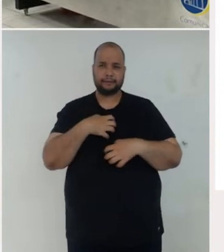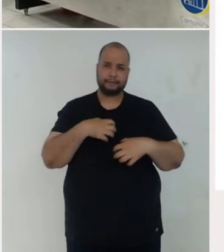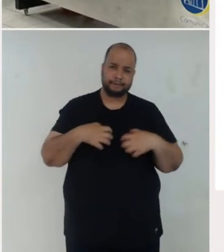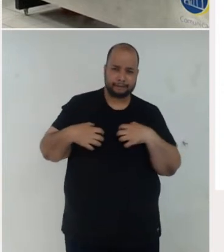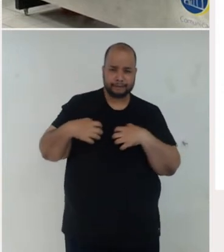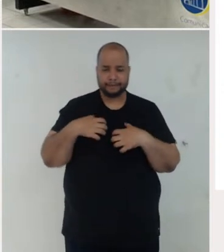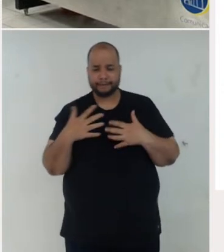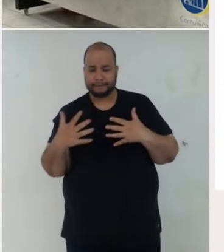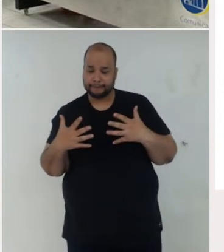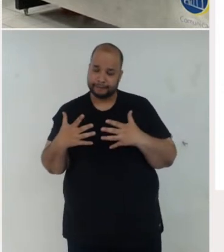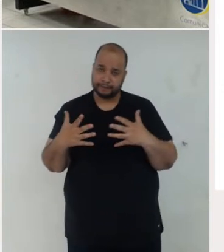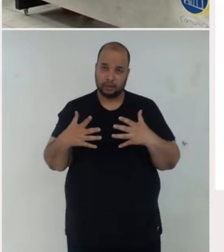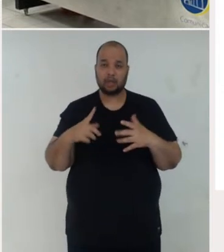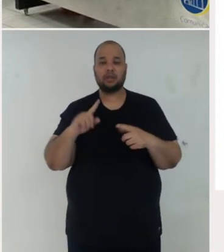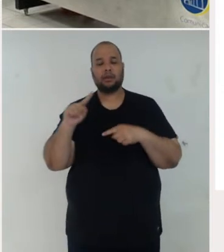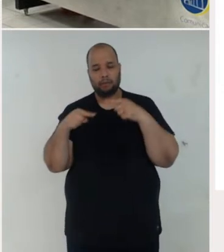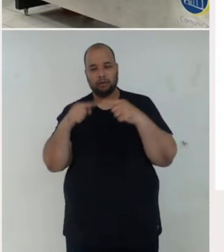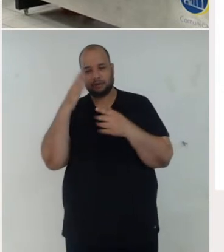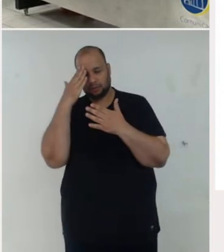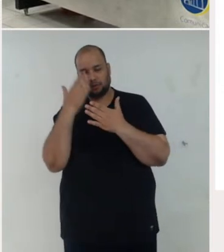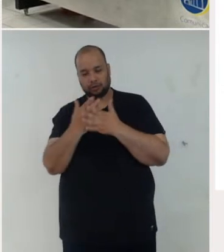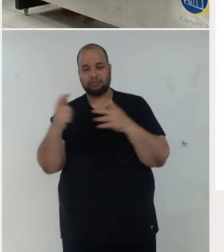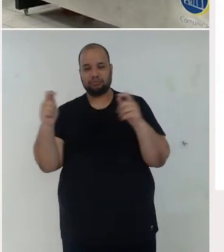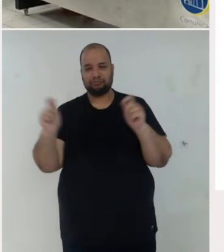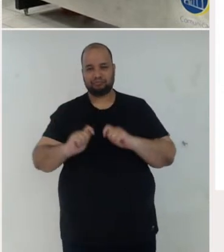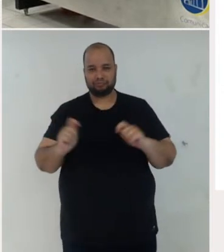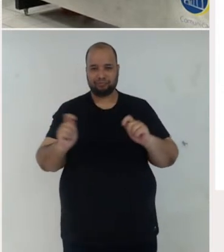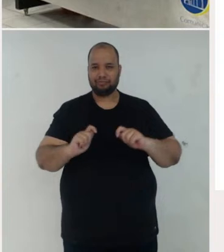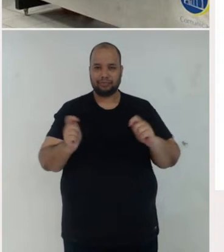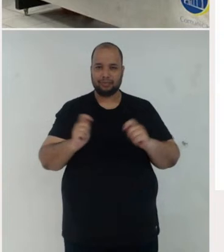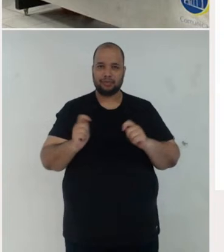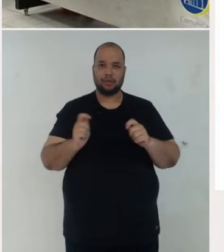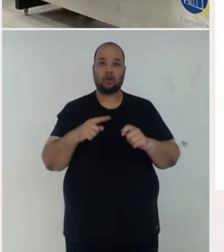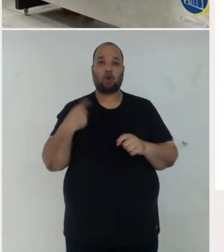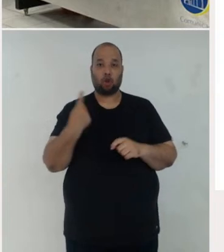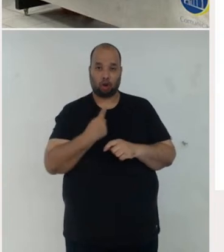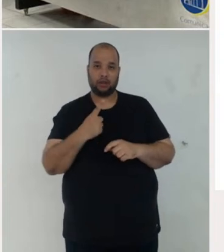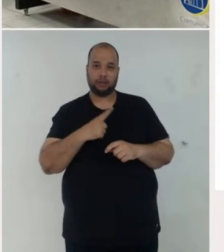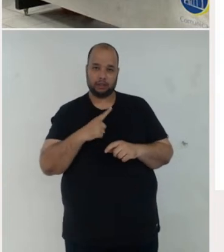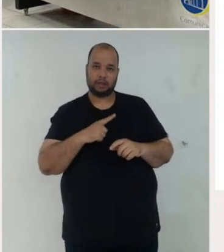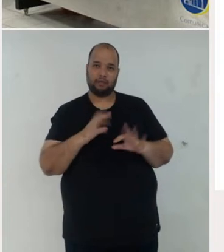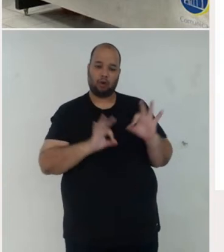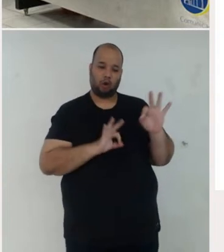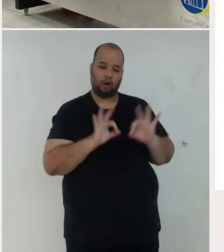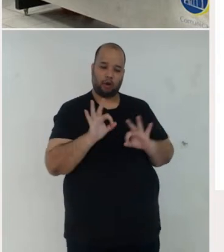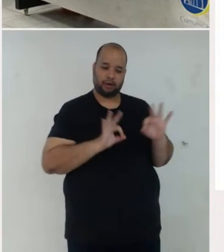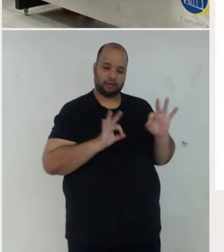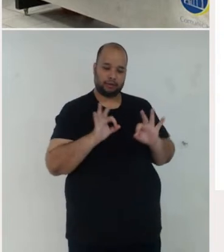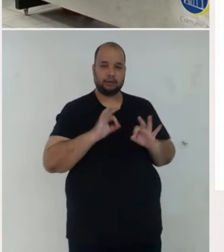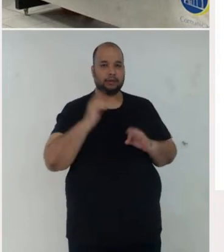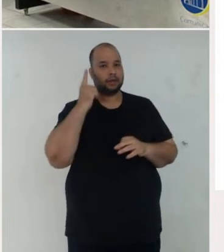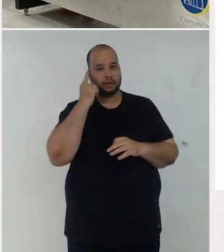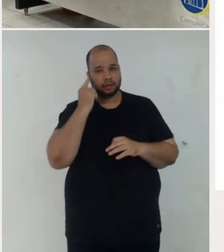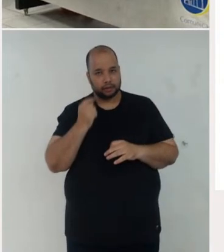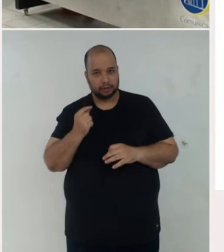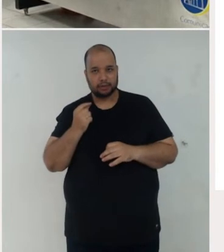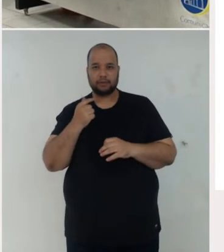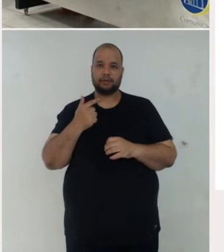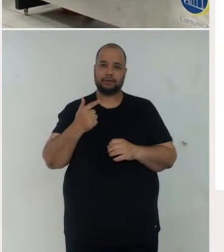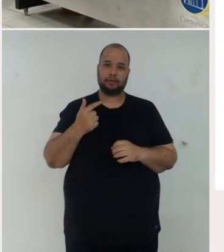dar conta. Então a ideia nós temos a organização da coleção, Andréia, eu e Ana